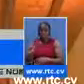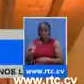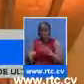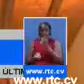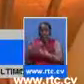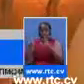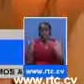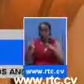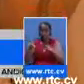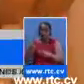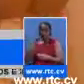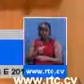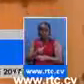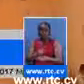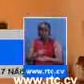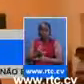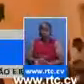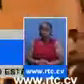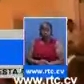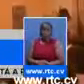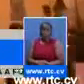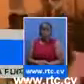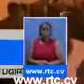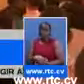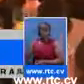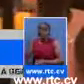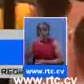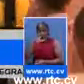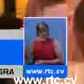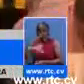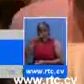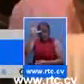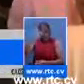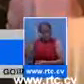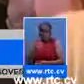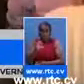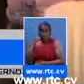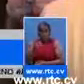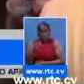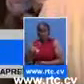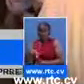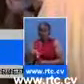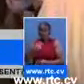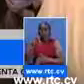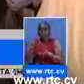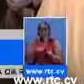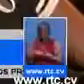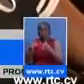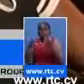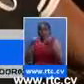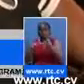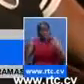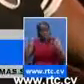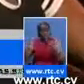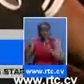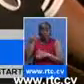Empreendedorismo, Empregabilidade e Emprego. Segundo o primeiro-ministro Ulisses Correia Silva, estes programas são de grande importância,